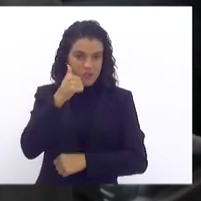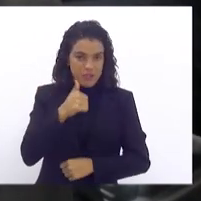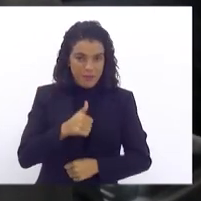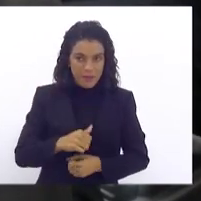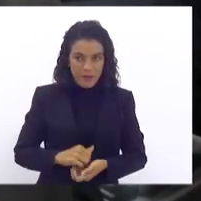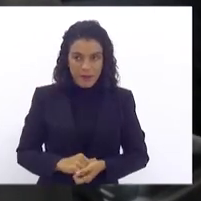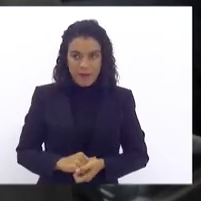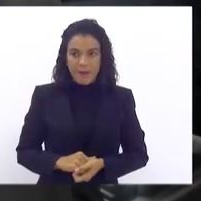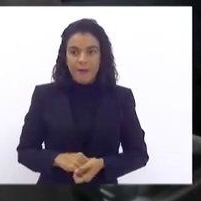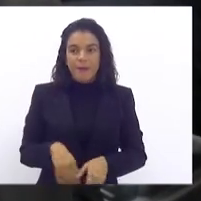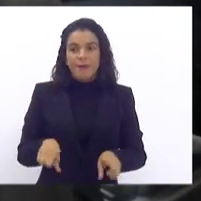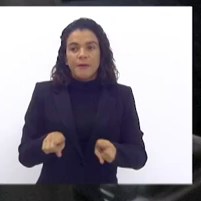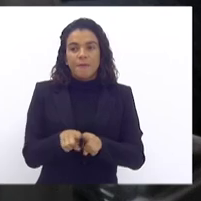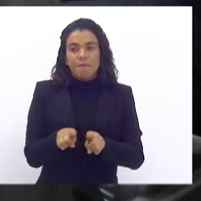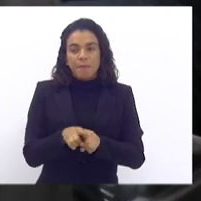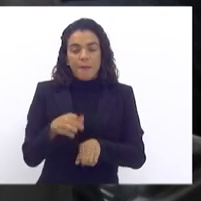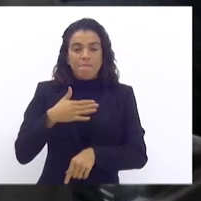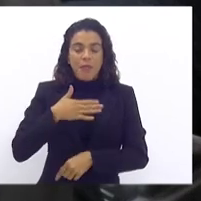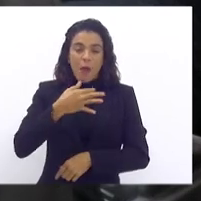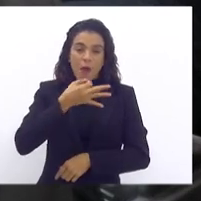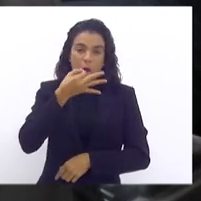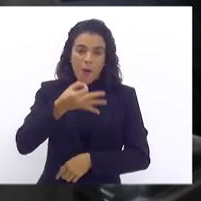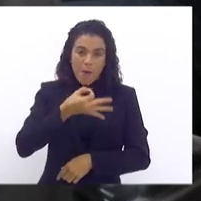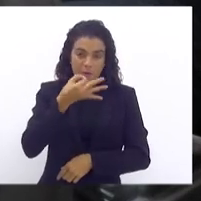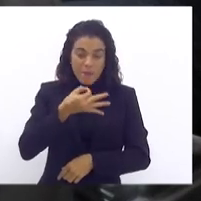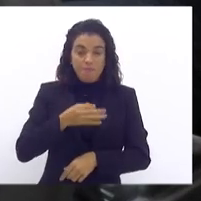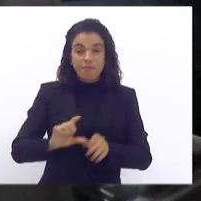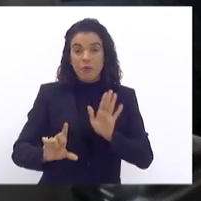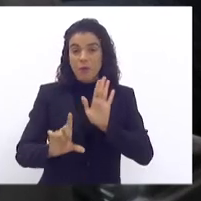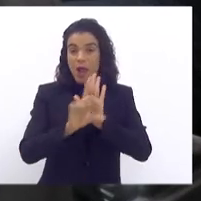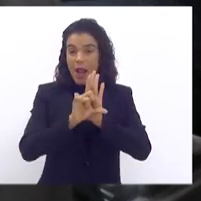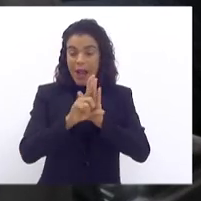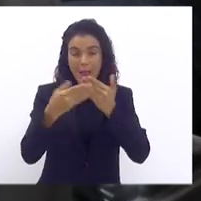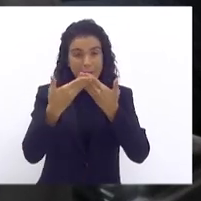criação, na minha opinião, que seria fundamental, uma legislação mais